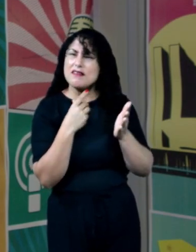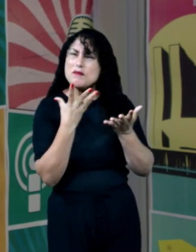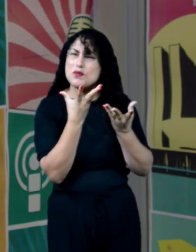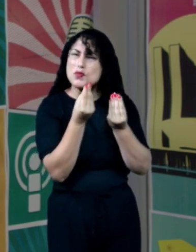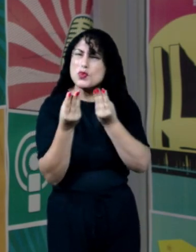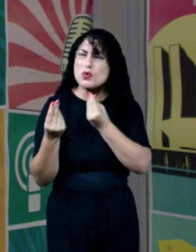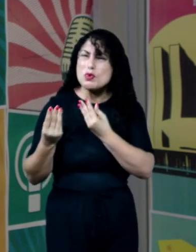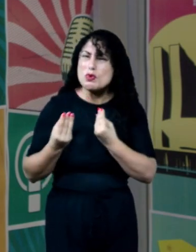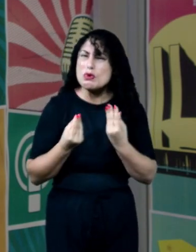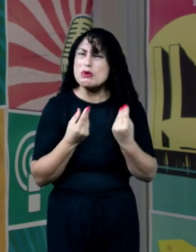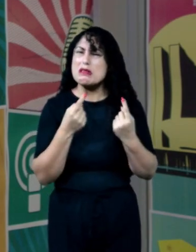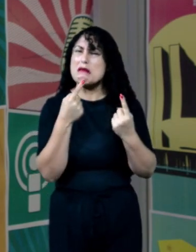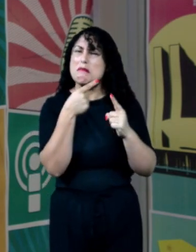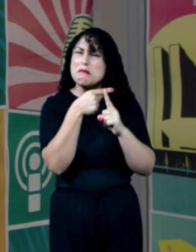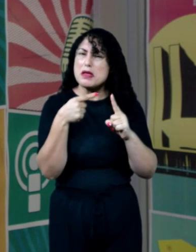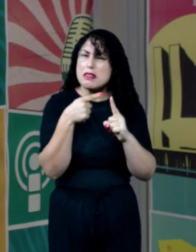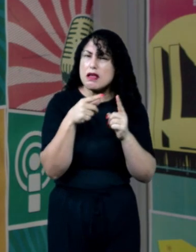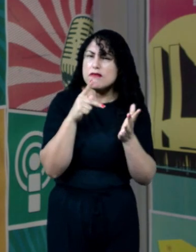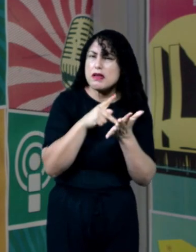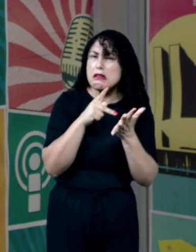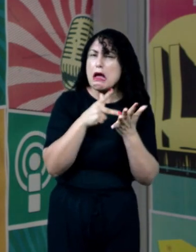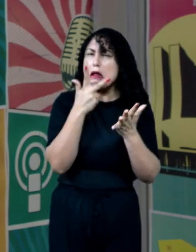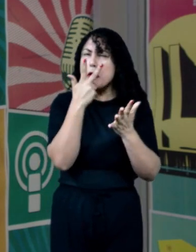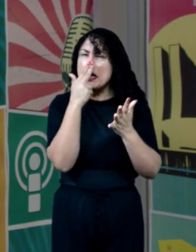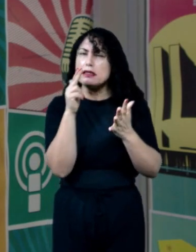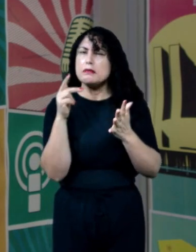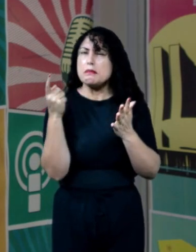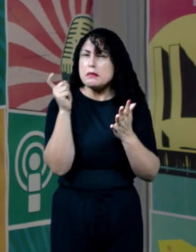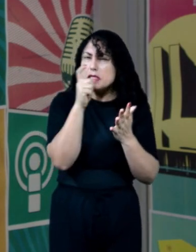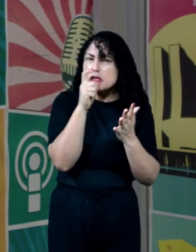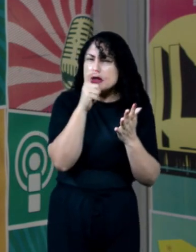de meia-verdade. Então, assim,